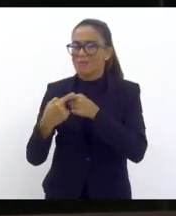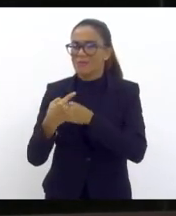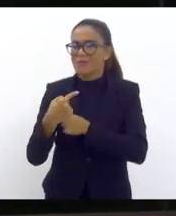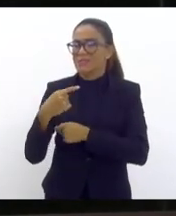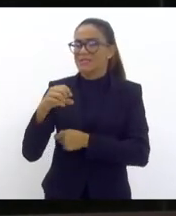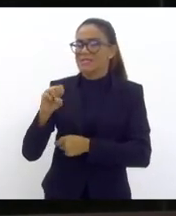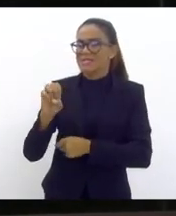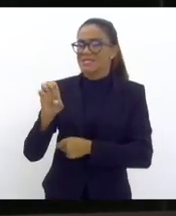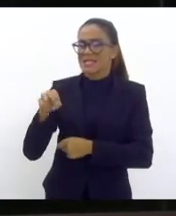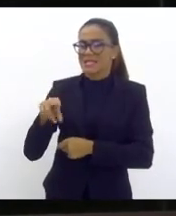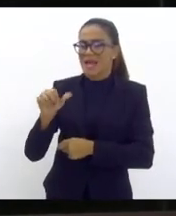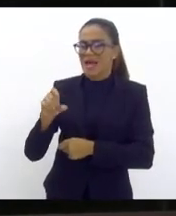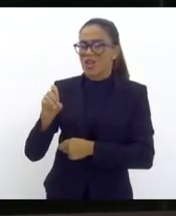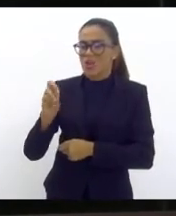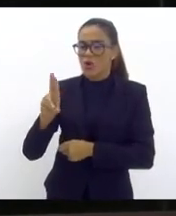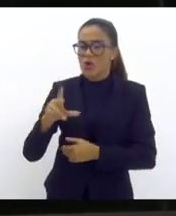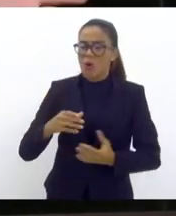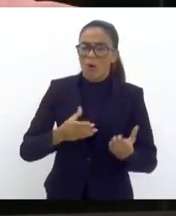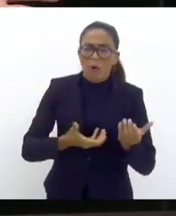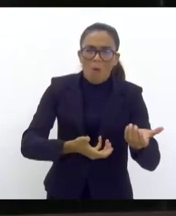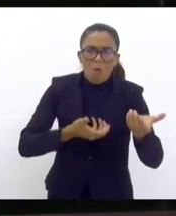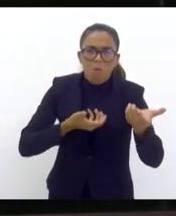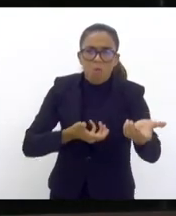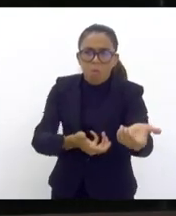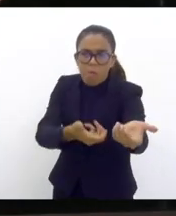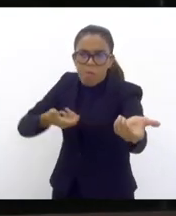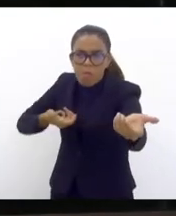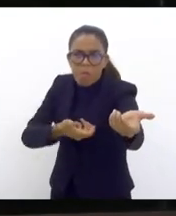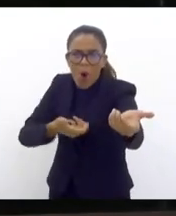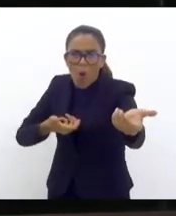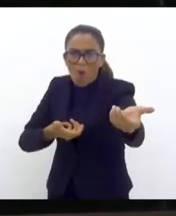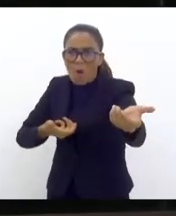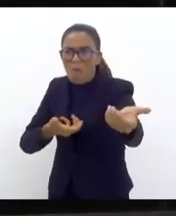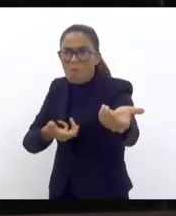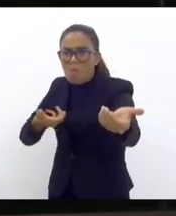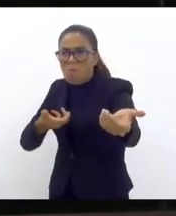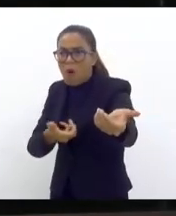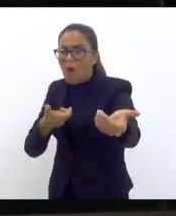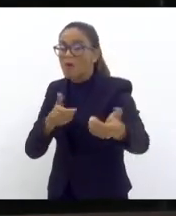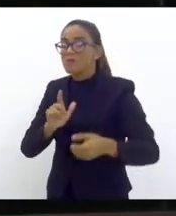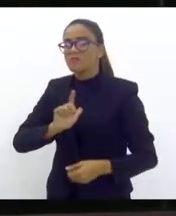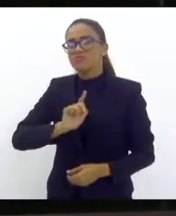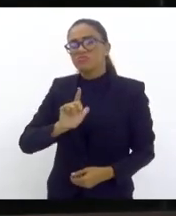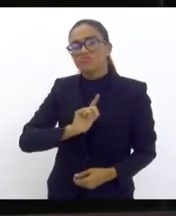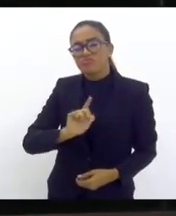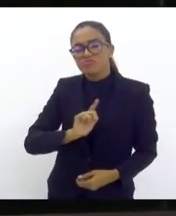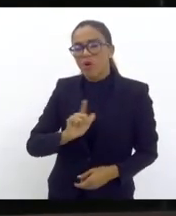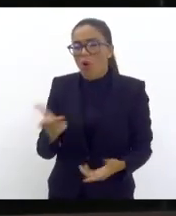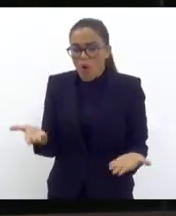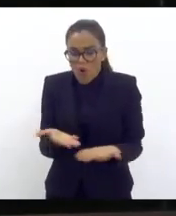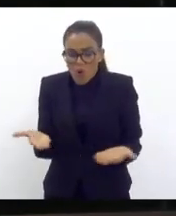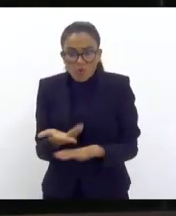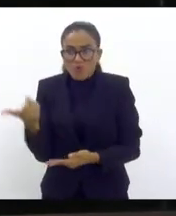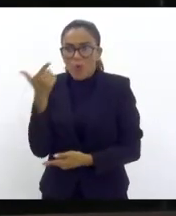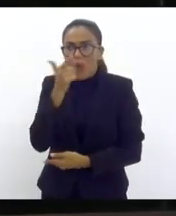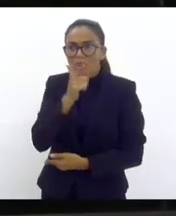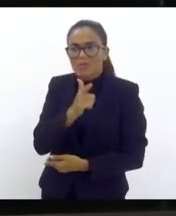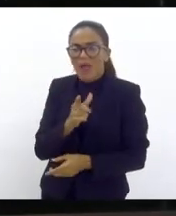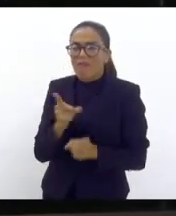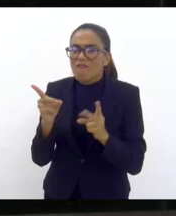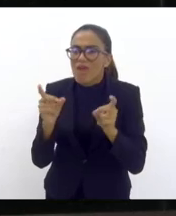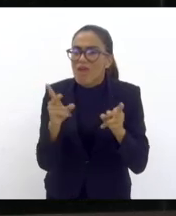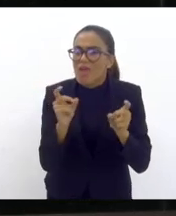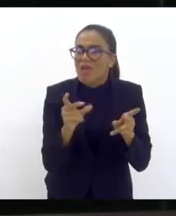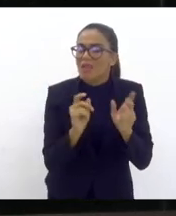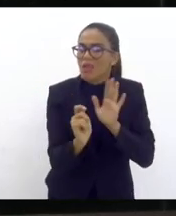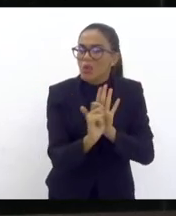drogas armamento de grosso calibre nas plataformas hoje a gente não consegue tive fiscalizando eu